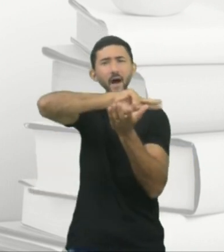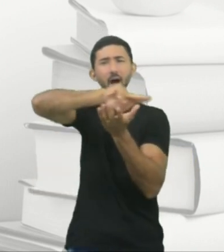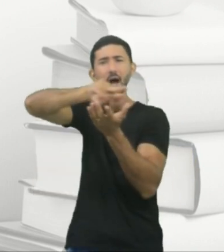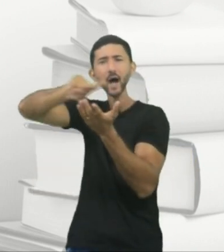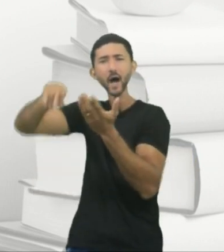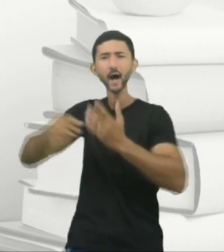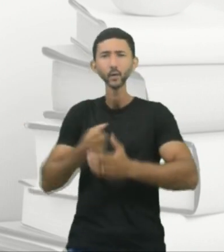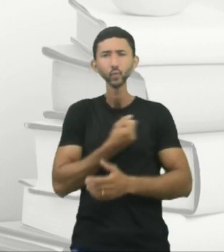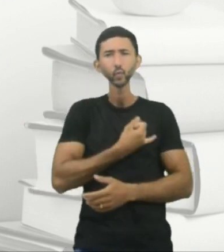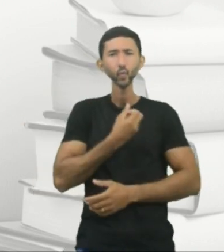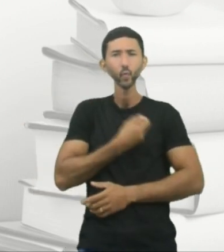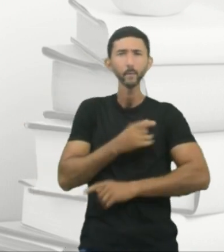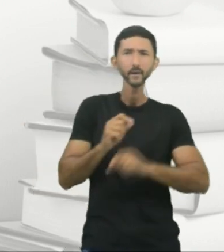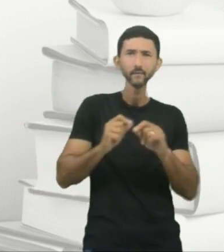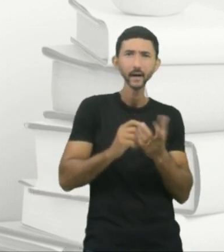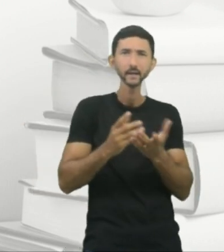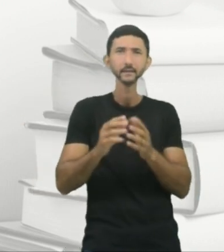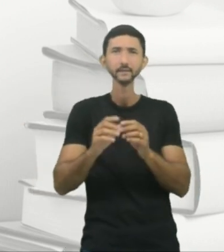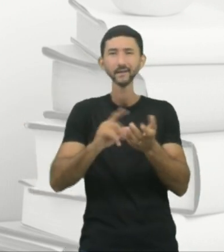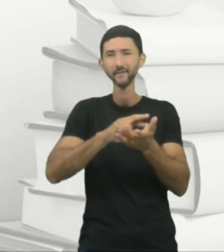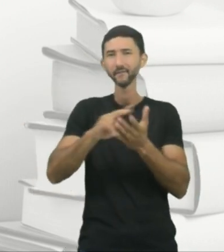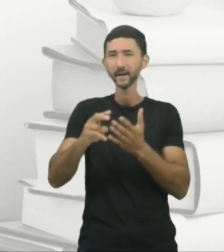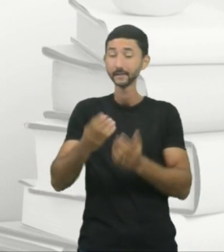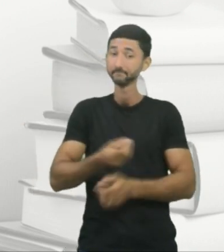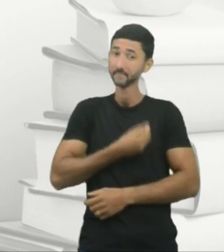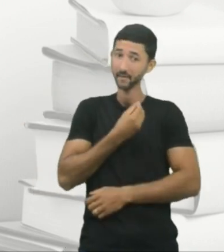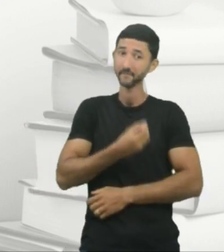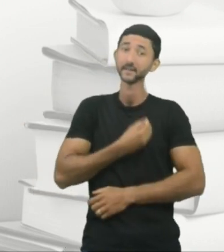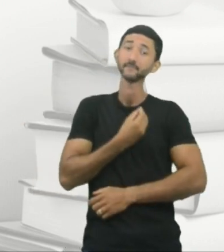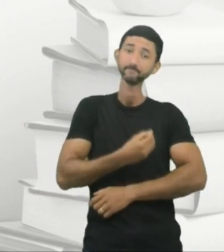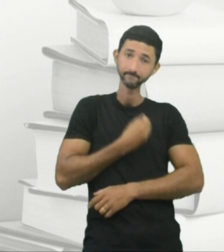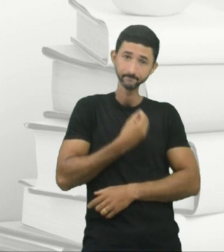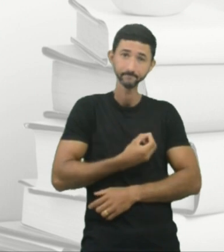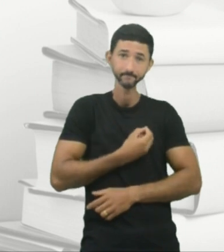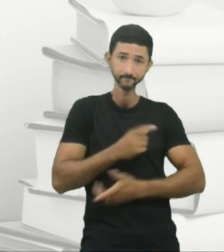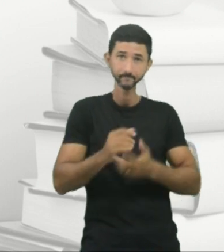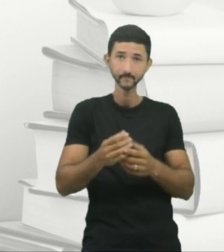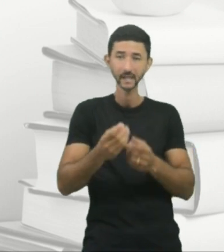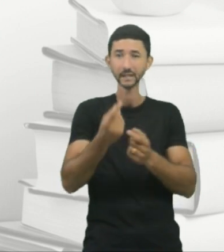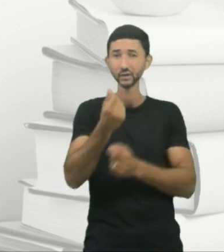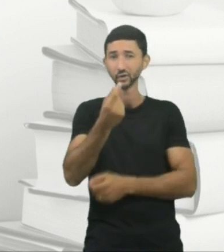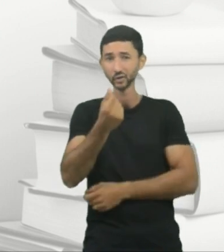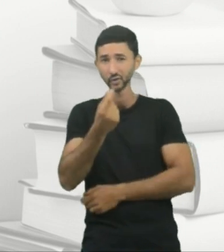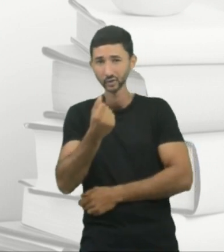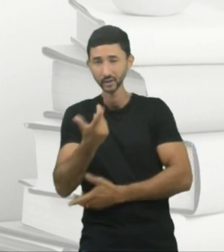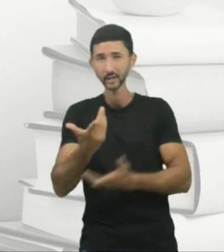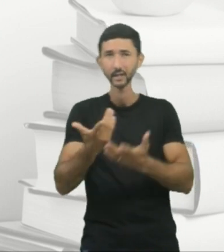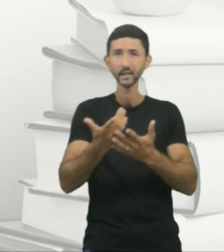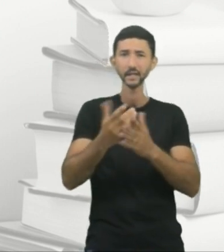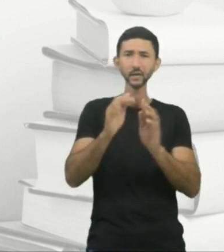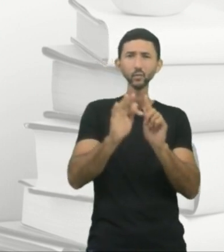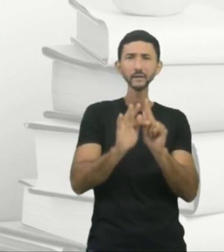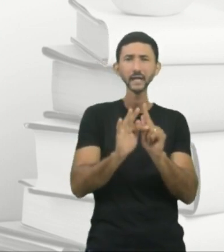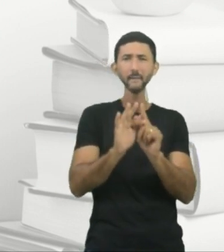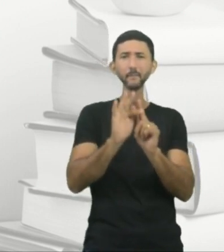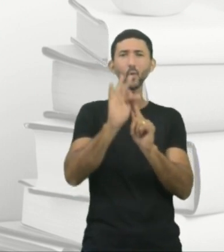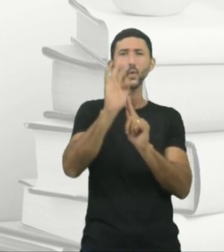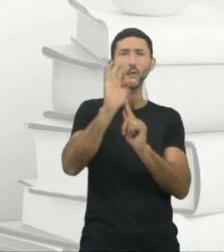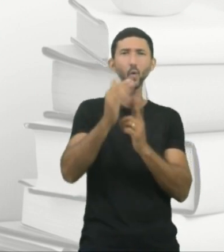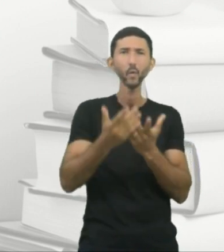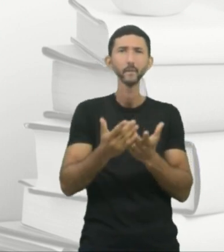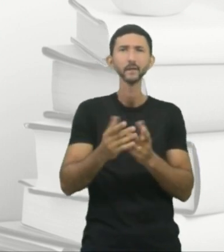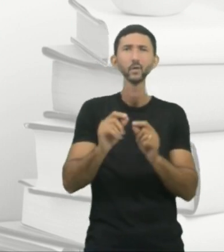variados possíveis, se encontram em nosso cotidiano. Aqui eu trouxe dinheiro, trouxe